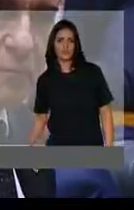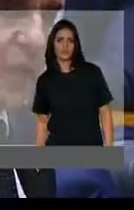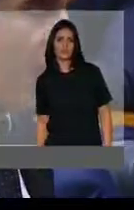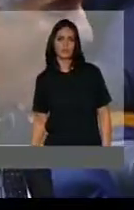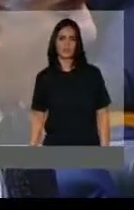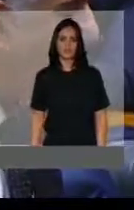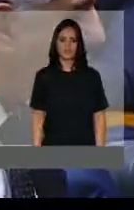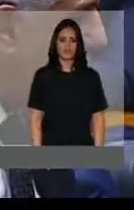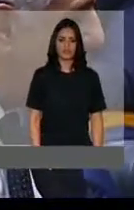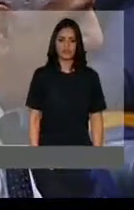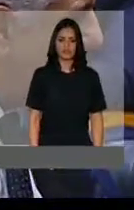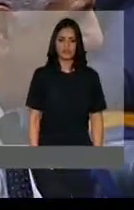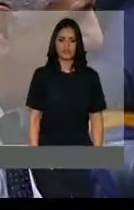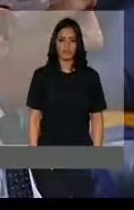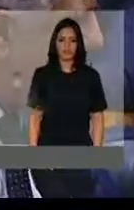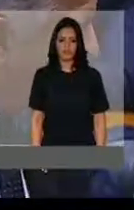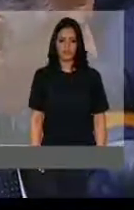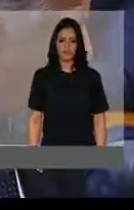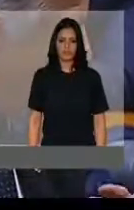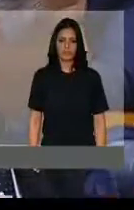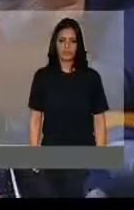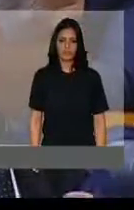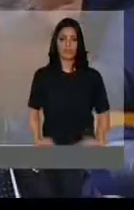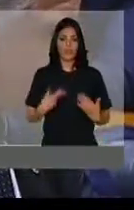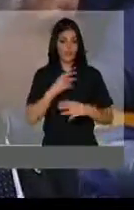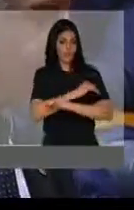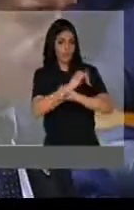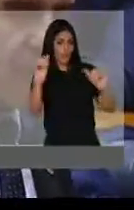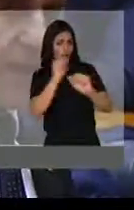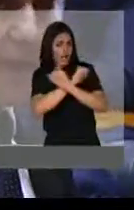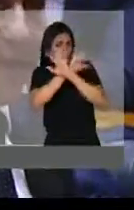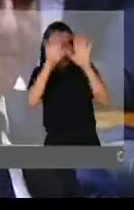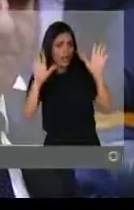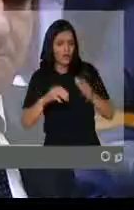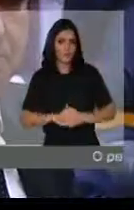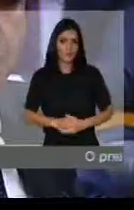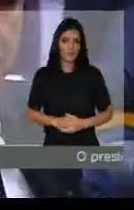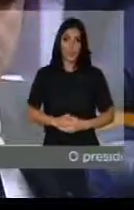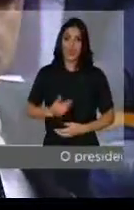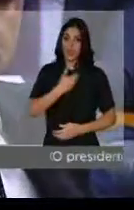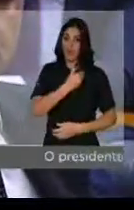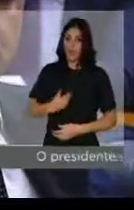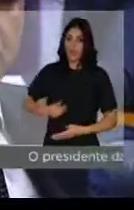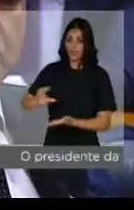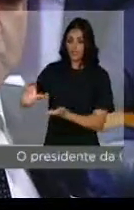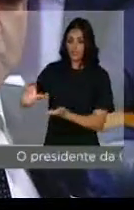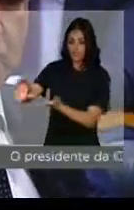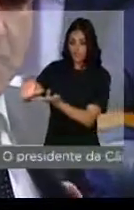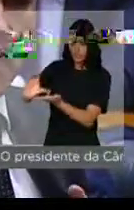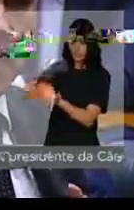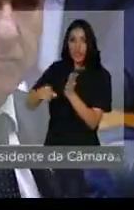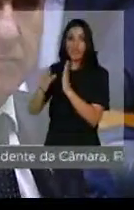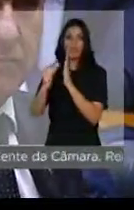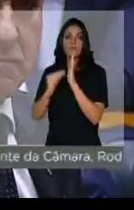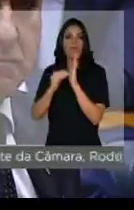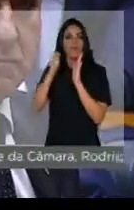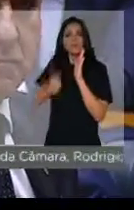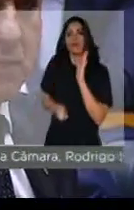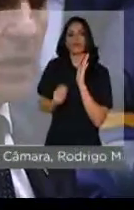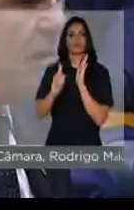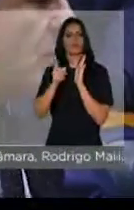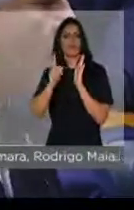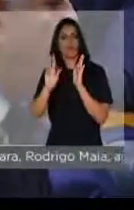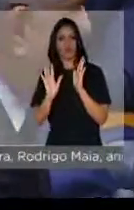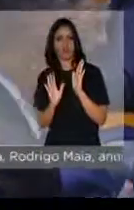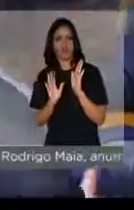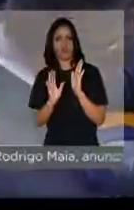foram encaminhadas aqui. Dizer, sendo muito claro, aquilo que o governo tirou foram das emendas que não são intuitivas, que